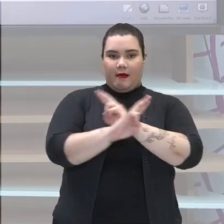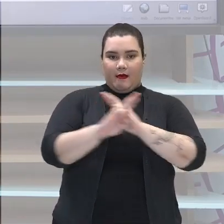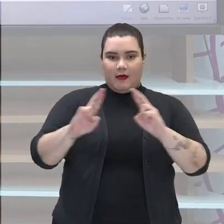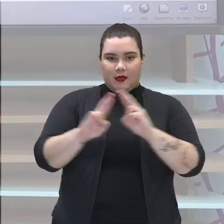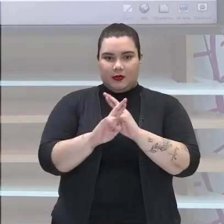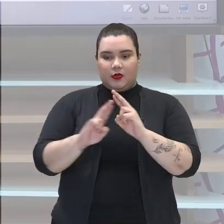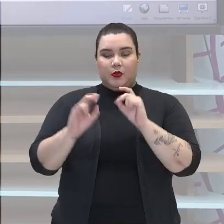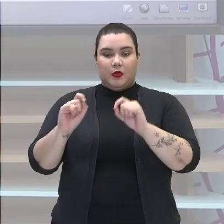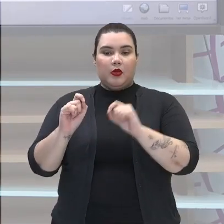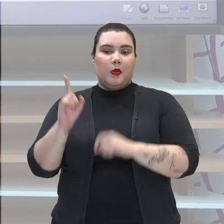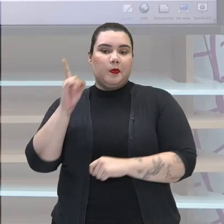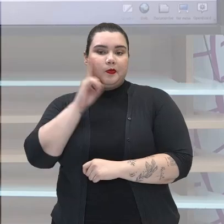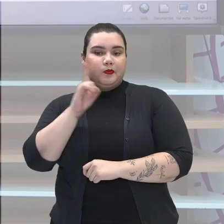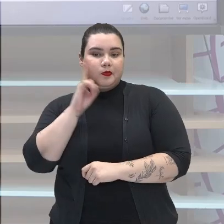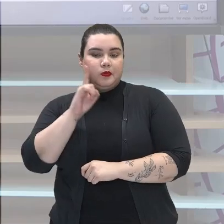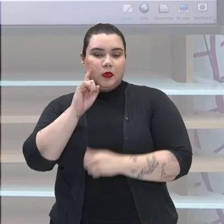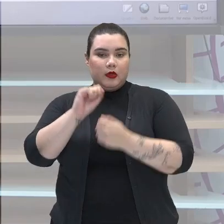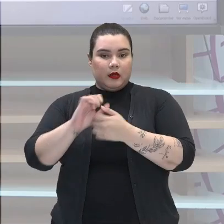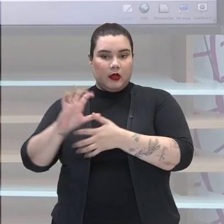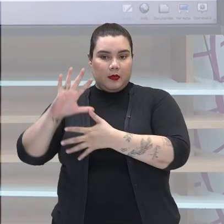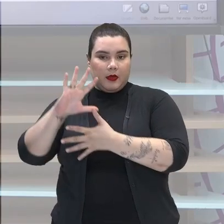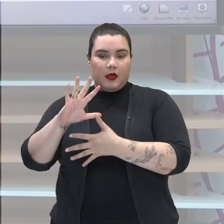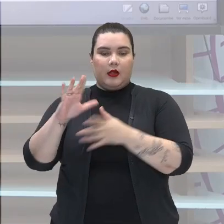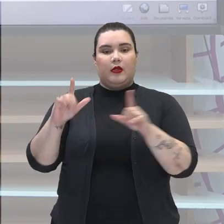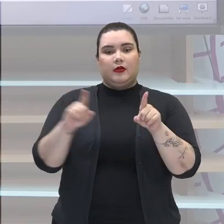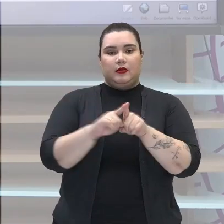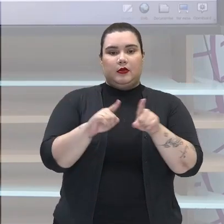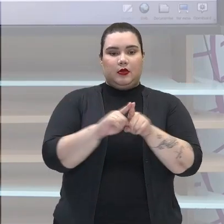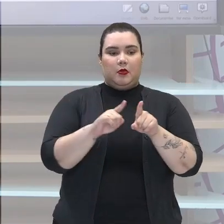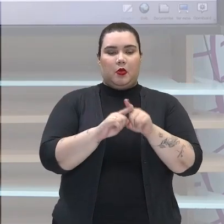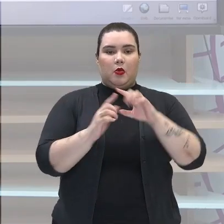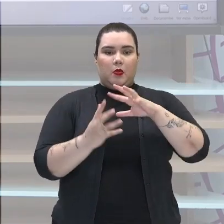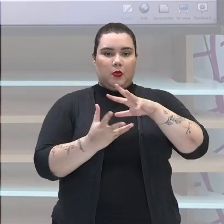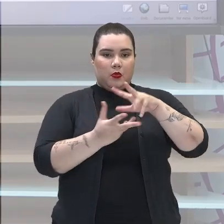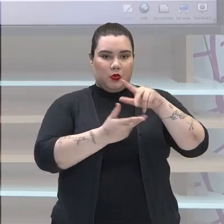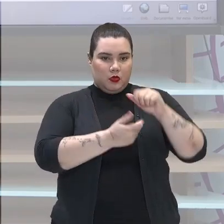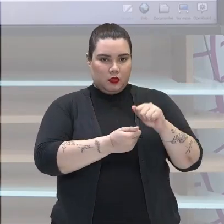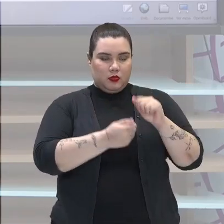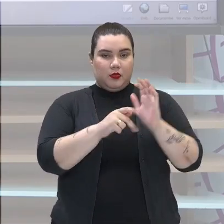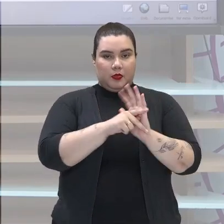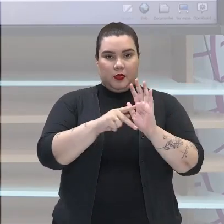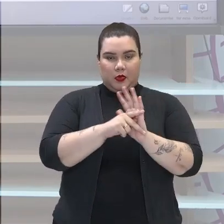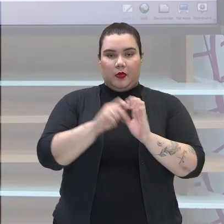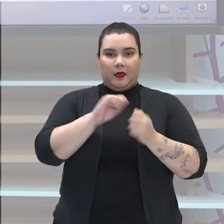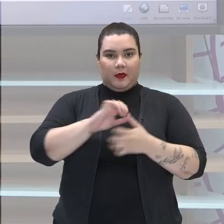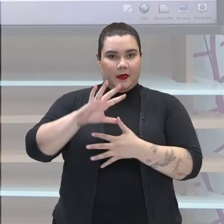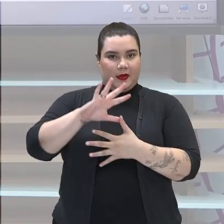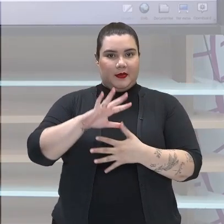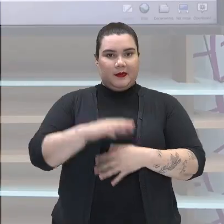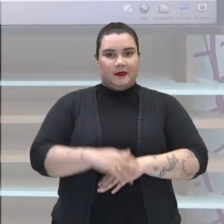entre os Estados Unidos da América e o restante do continente americano.